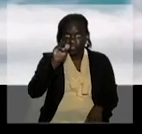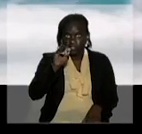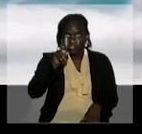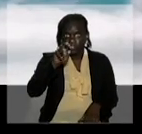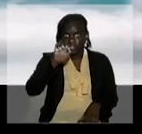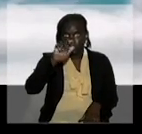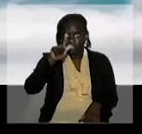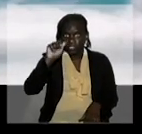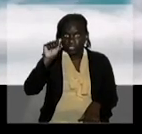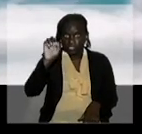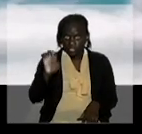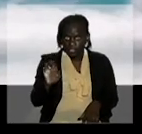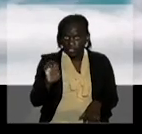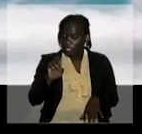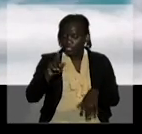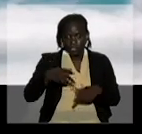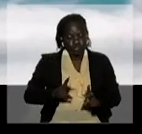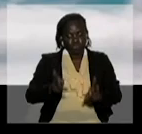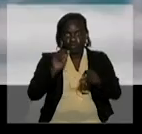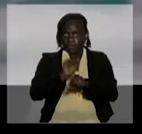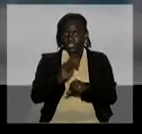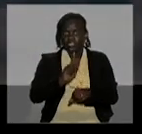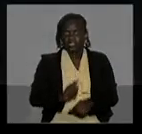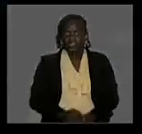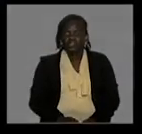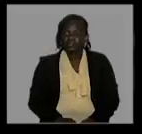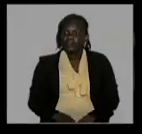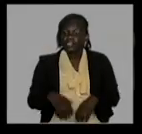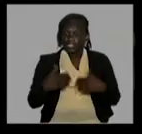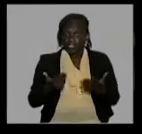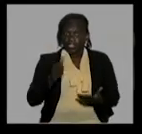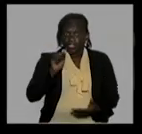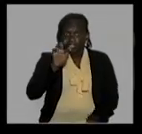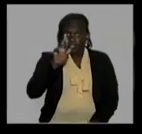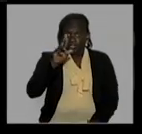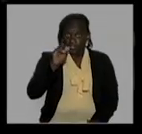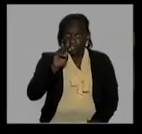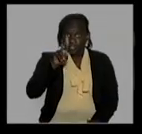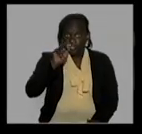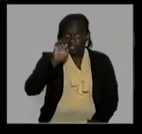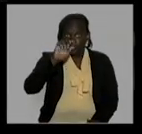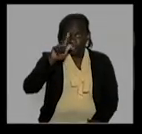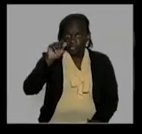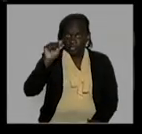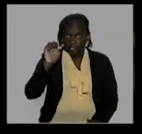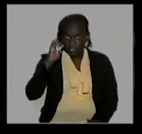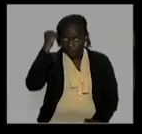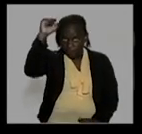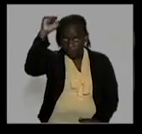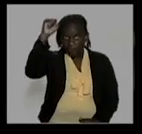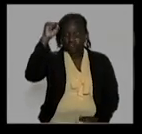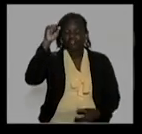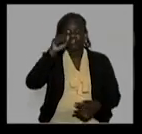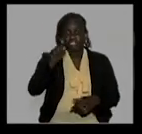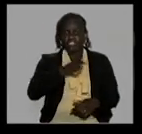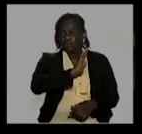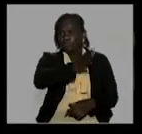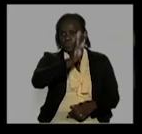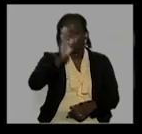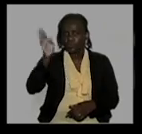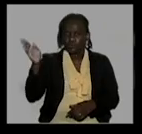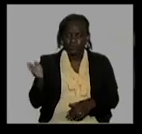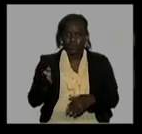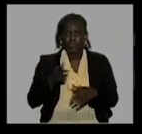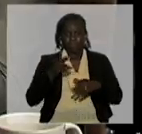Afro-Reg e não parei mais. Então, com a Afro-Reg, você fez